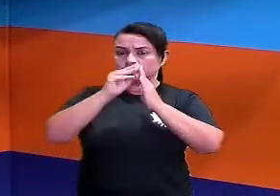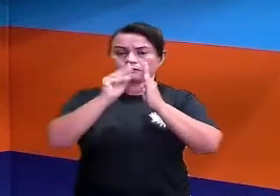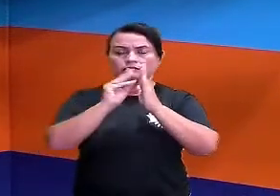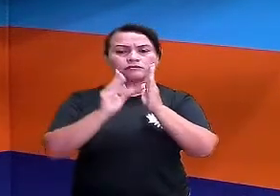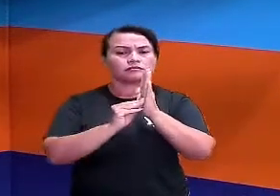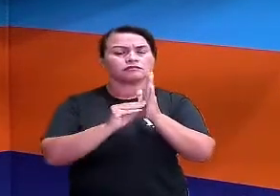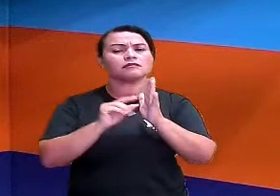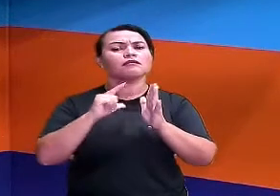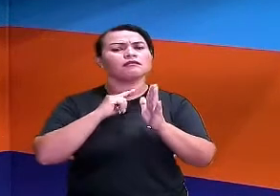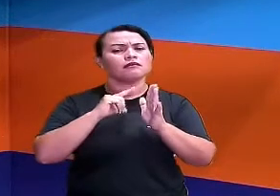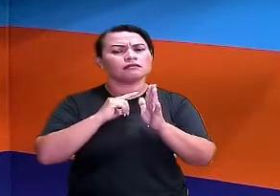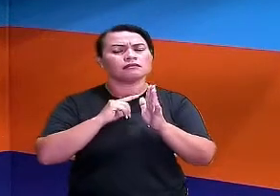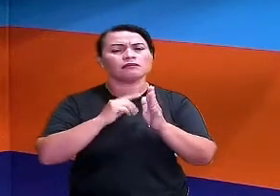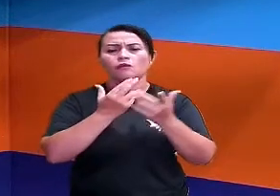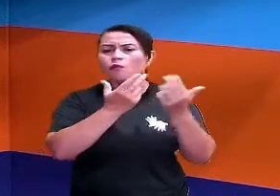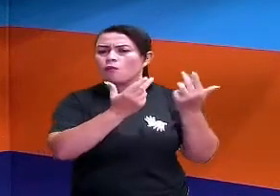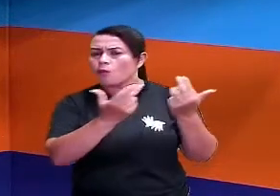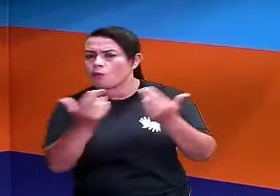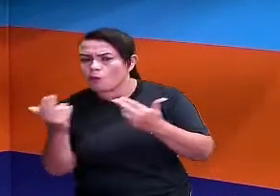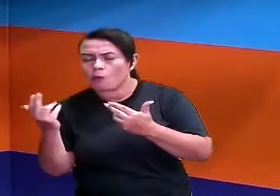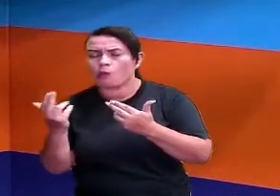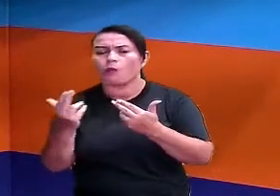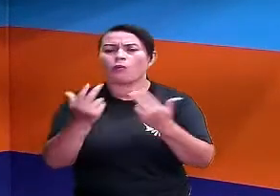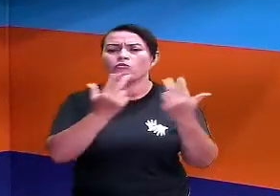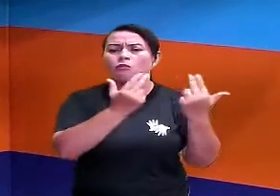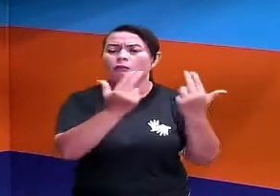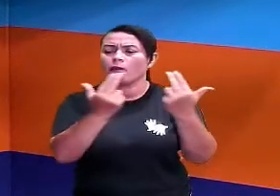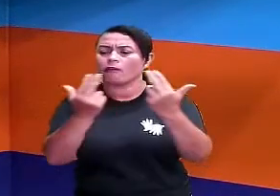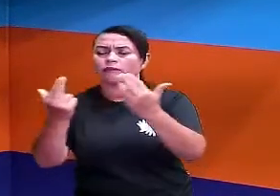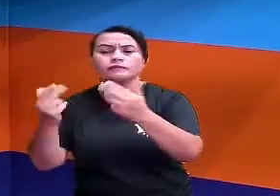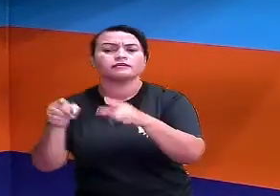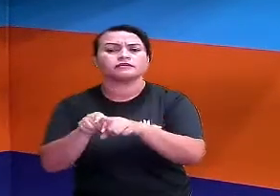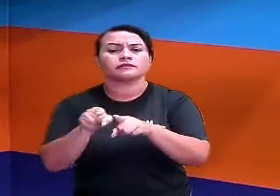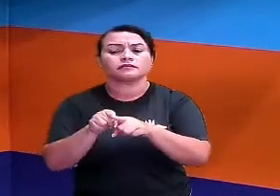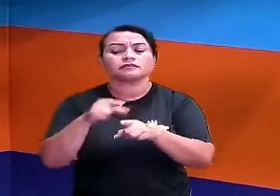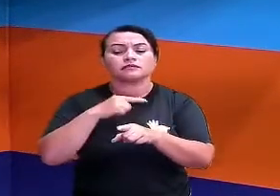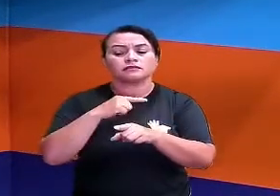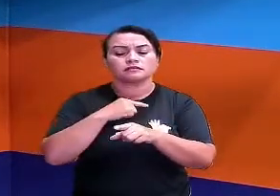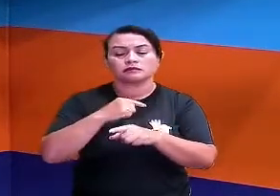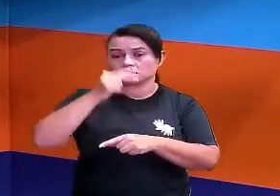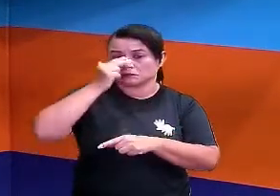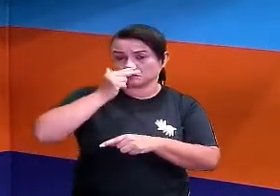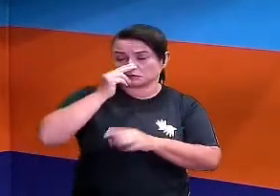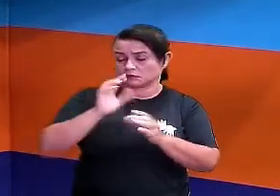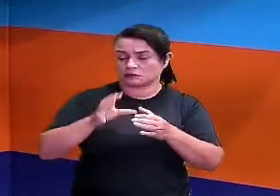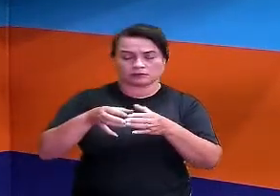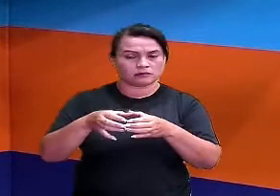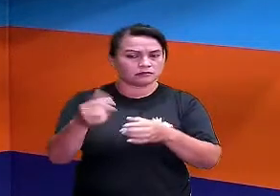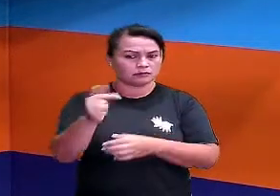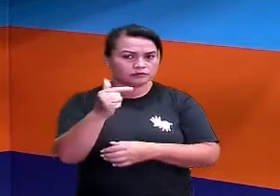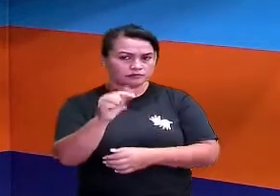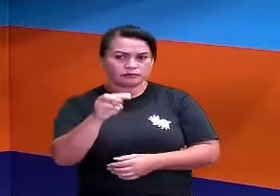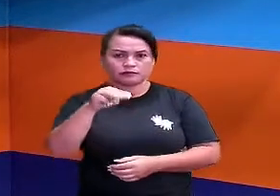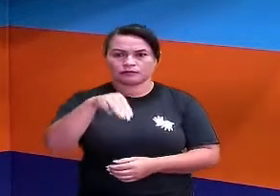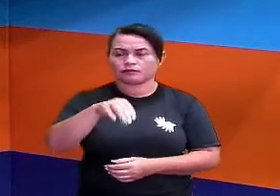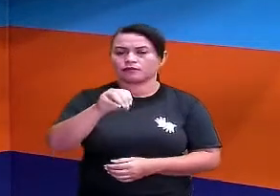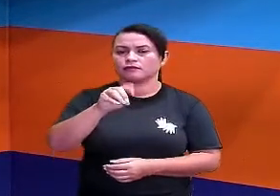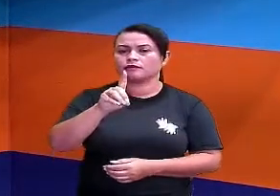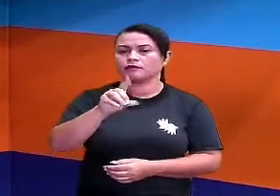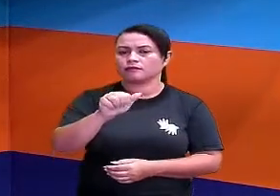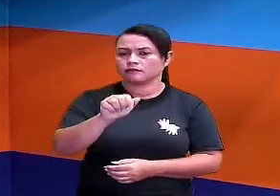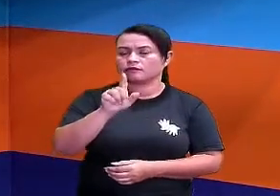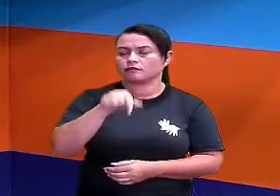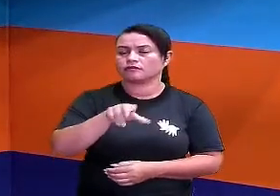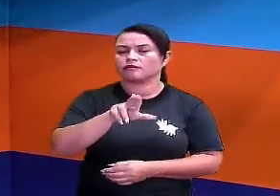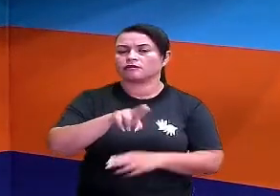forma igualitária. Quando a frequência absoluta dos termos é a mesma, o conjunto não terá uma moda. Logo dizemos que o conjunto